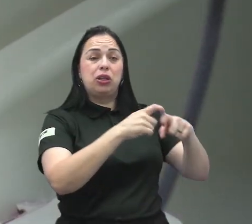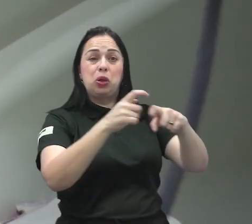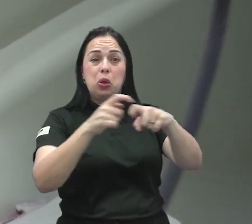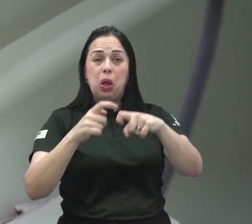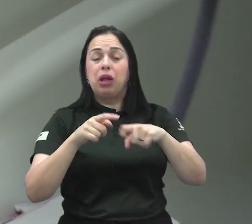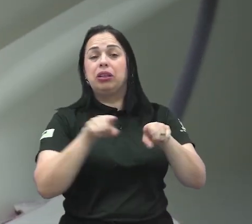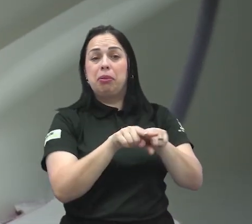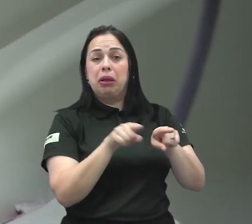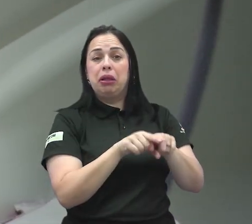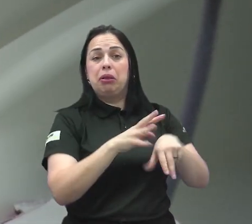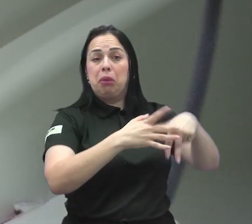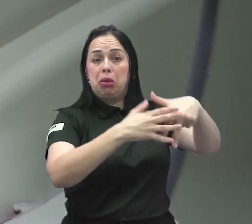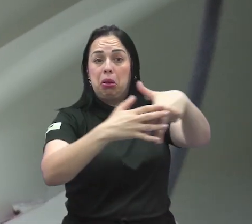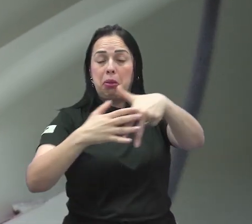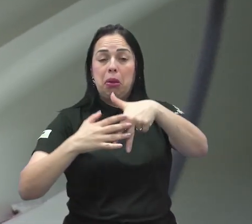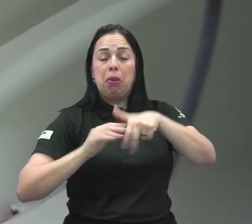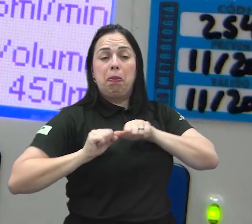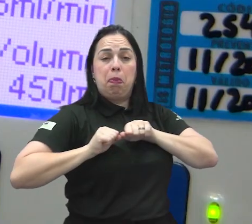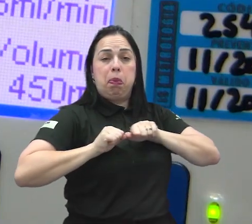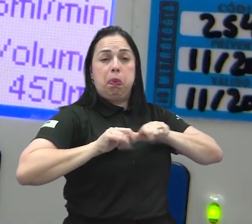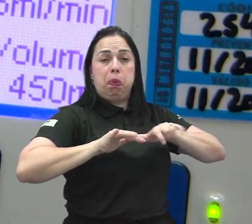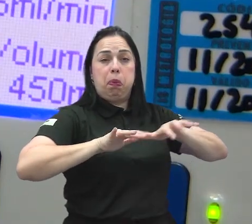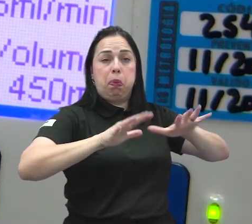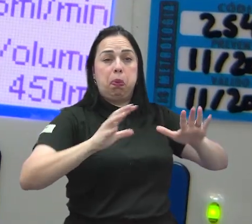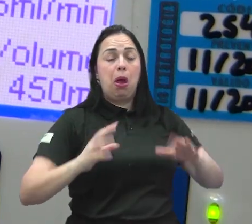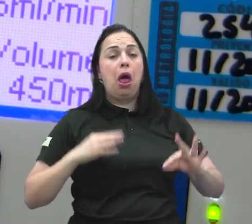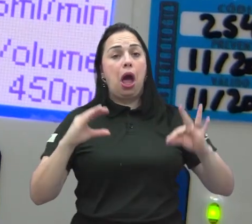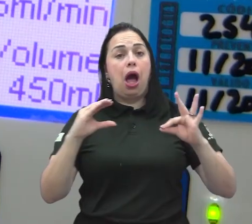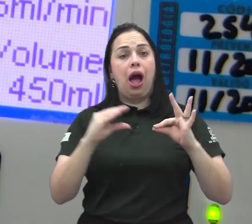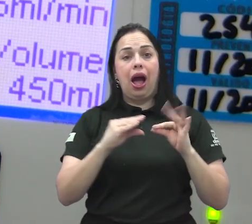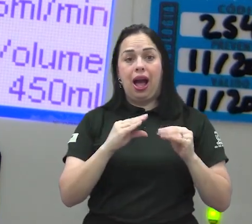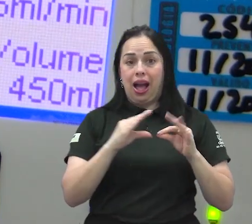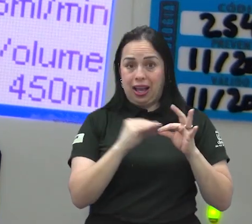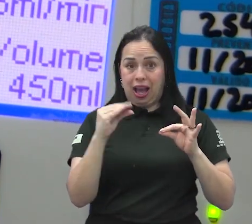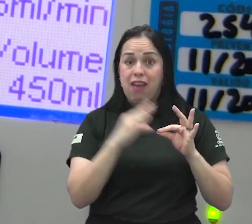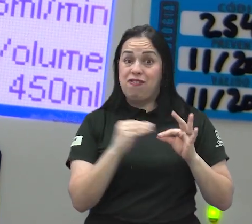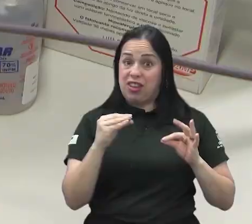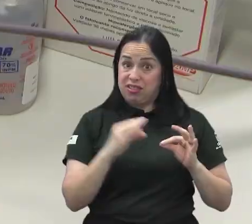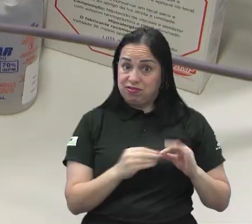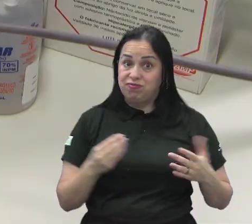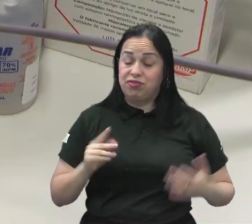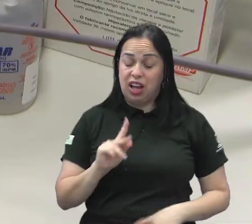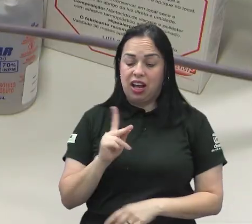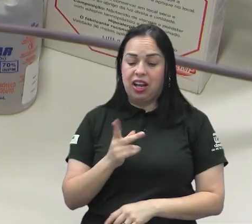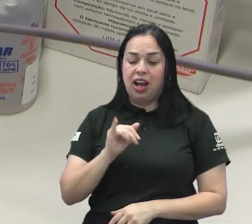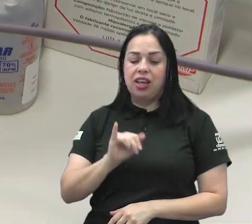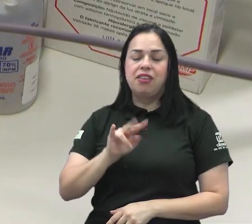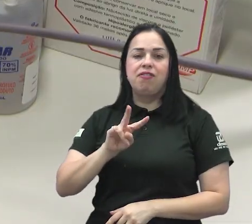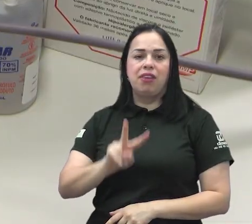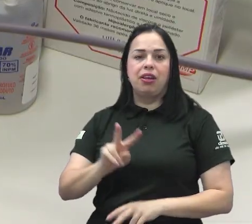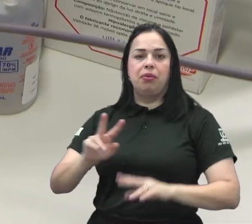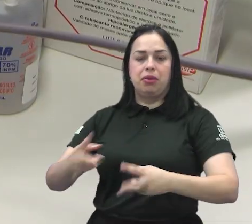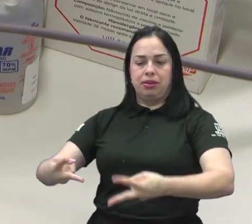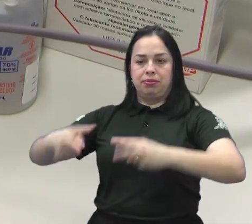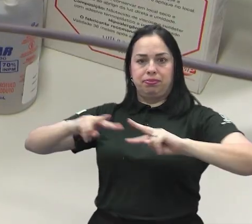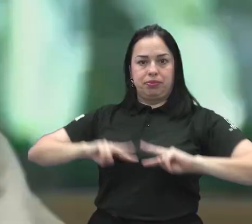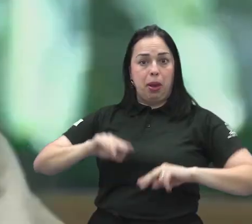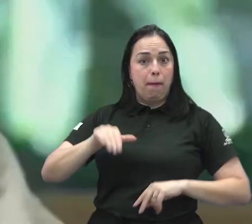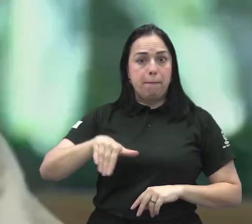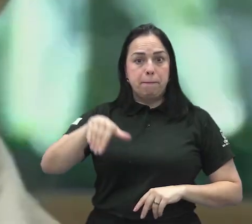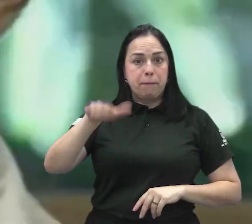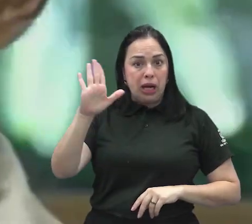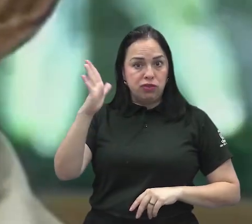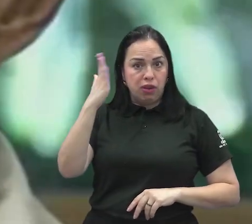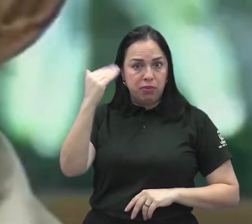de pacientes contraíram HIV, vírus da imunodeficiência humana, por meio de transfusões.